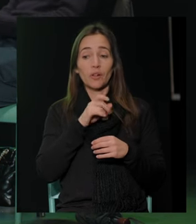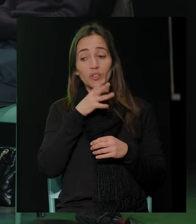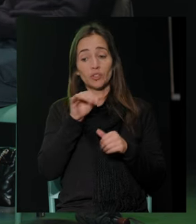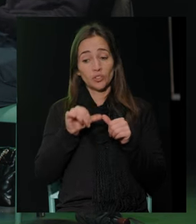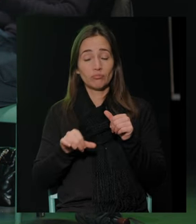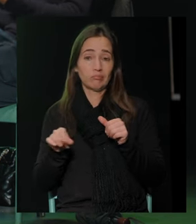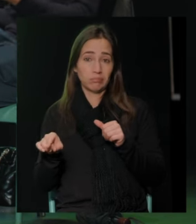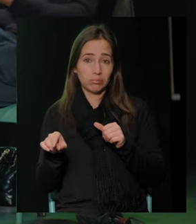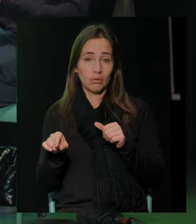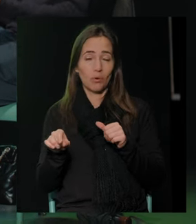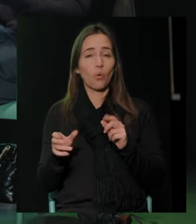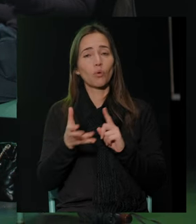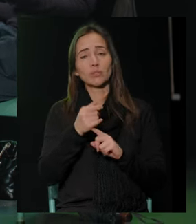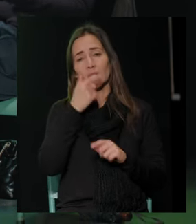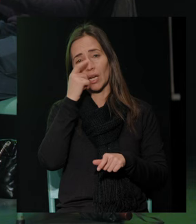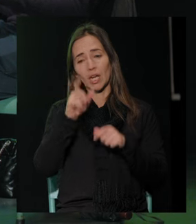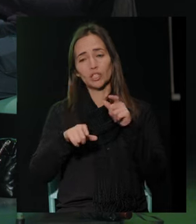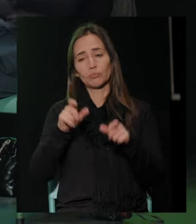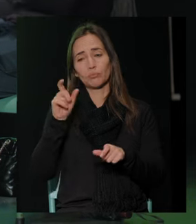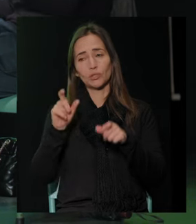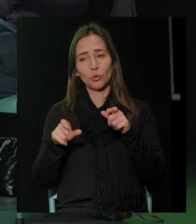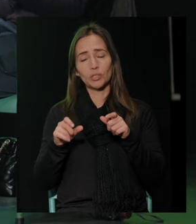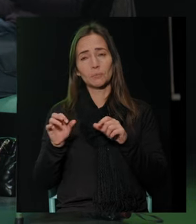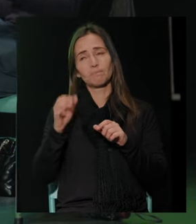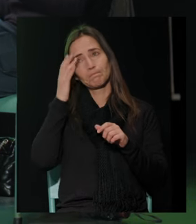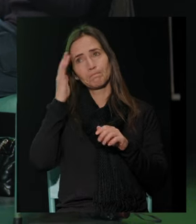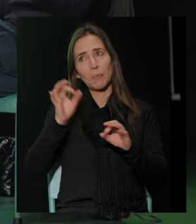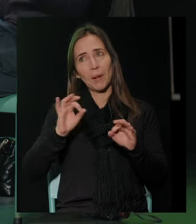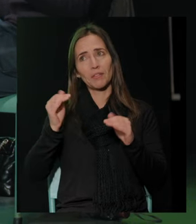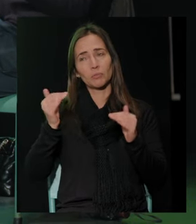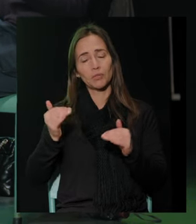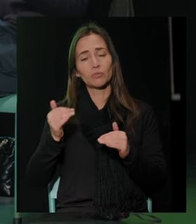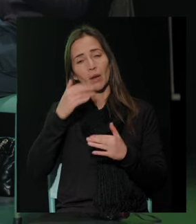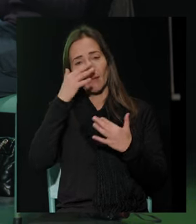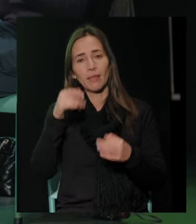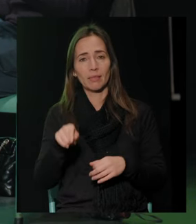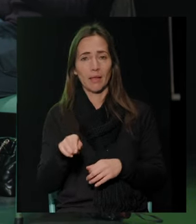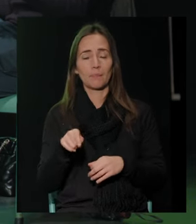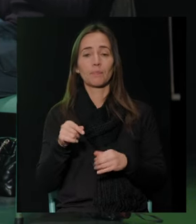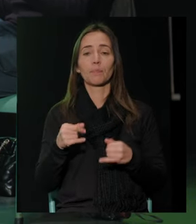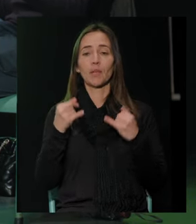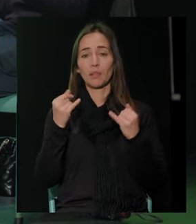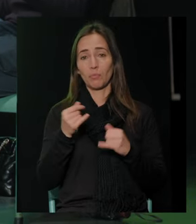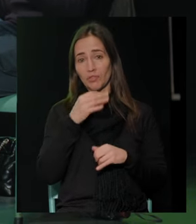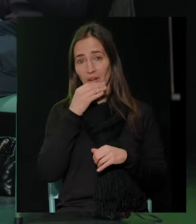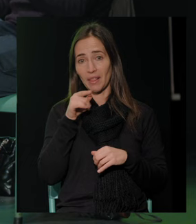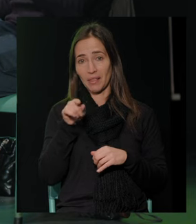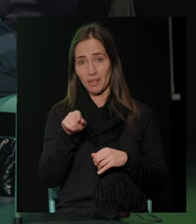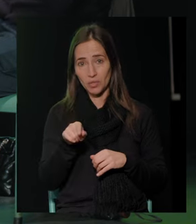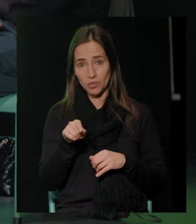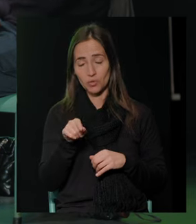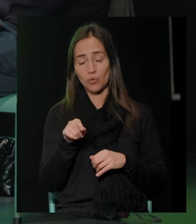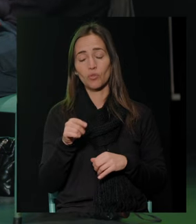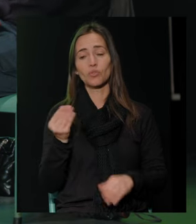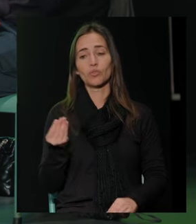de discurso, convencer as pessoas menos bem preparadas. E depois, nessa abordagem, estava